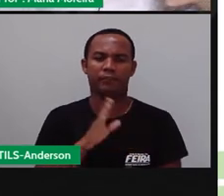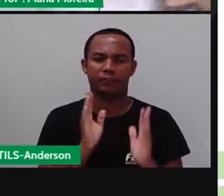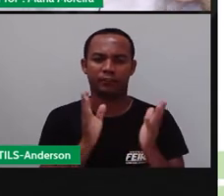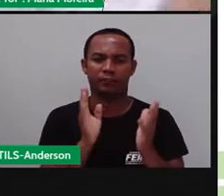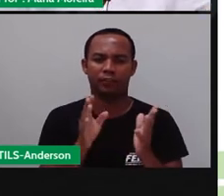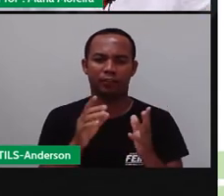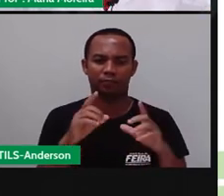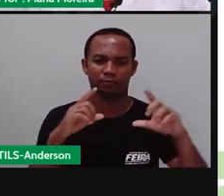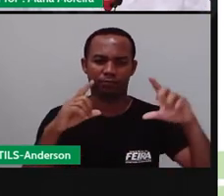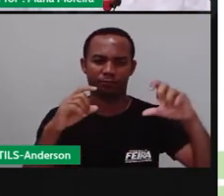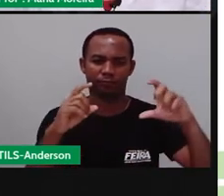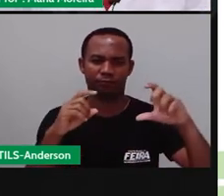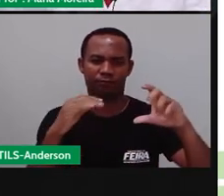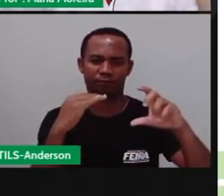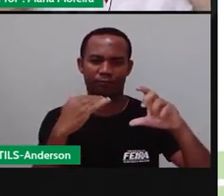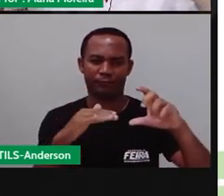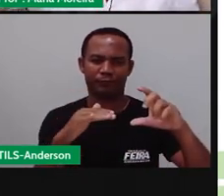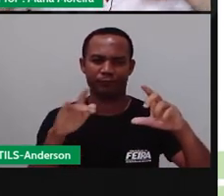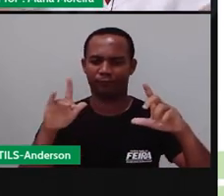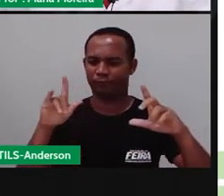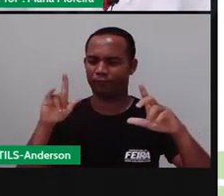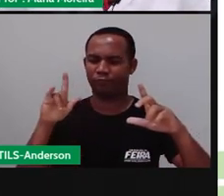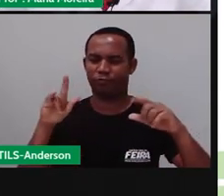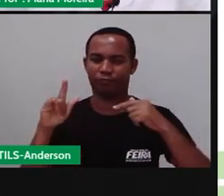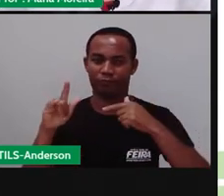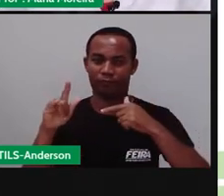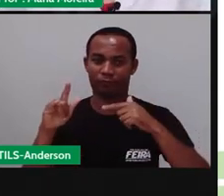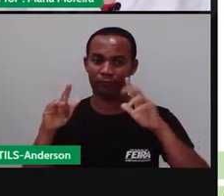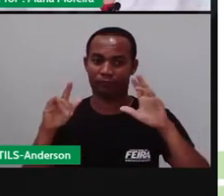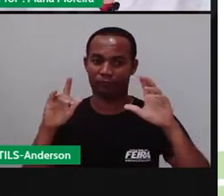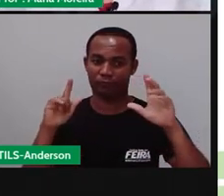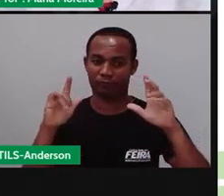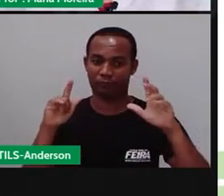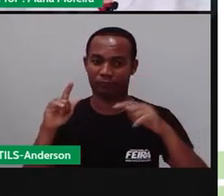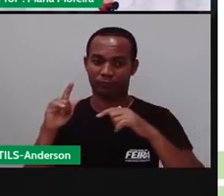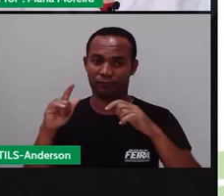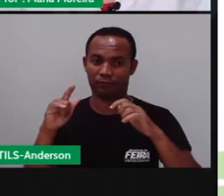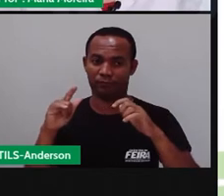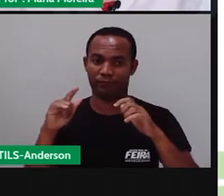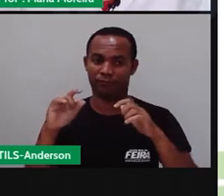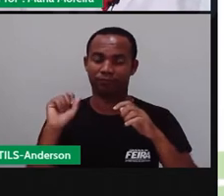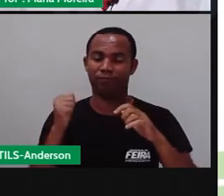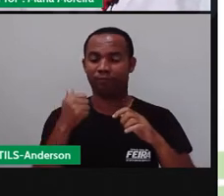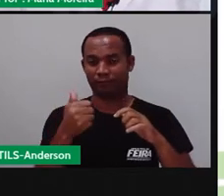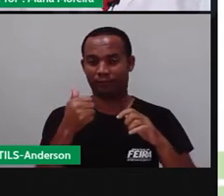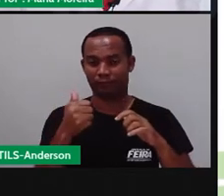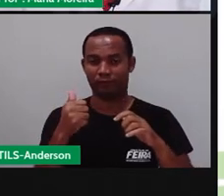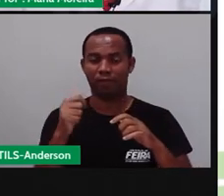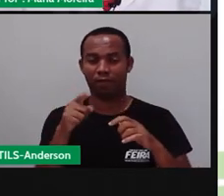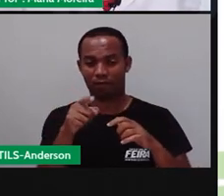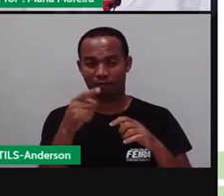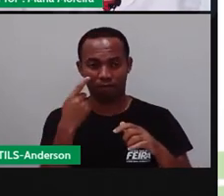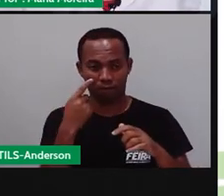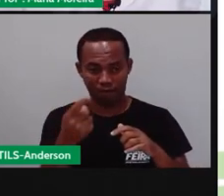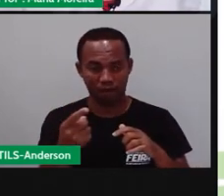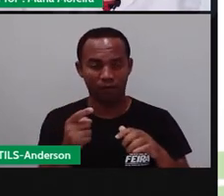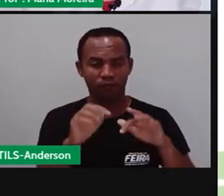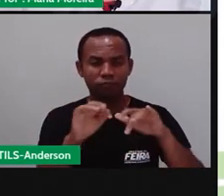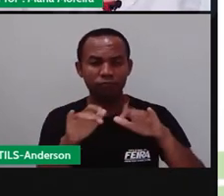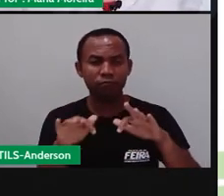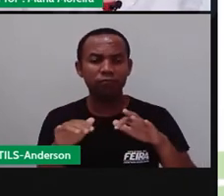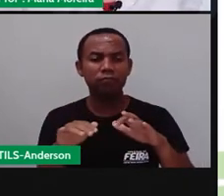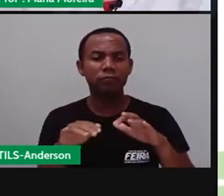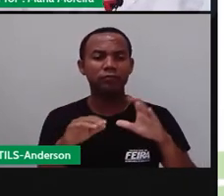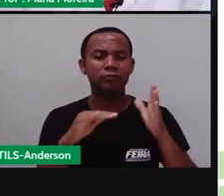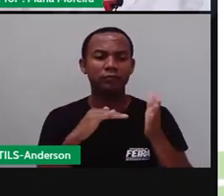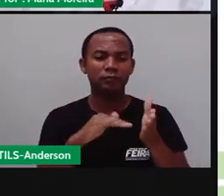aquele like bonito para a gente? Já foram aqui em cima se inscrever no canal da Seduc? Vamos lá, gente, né? Dá essa